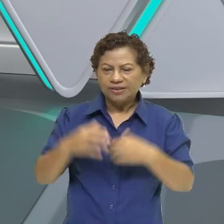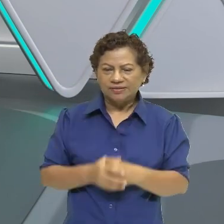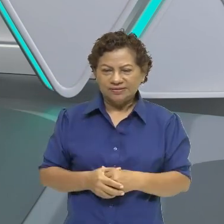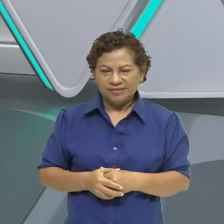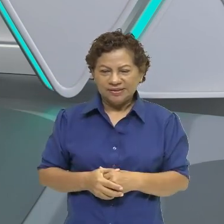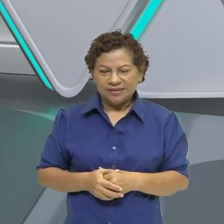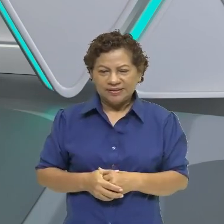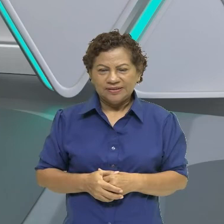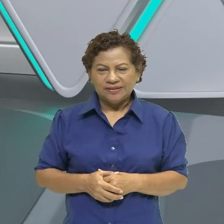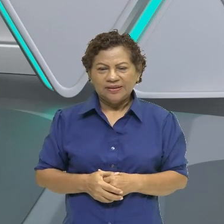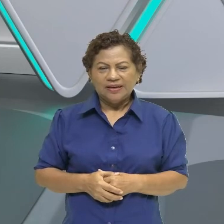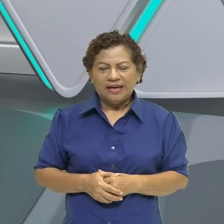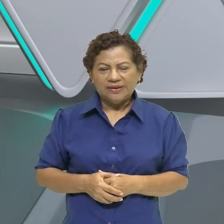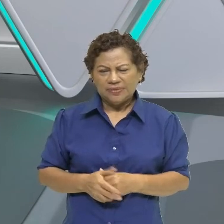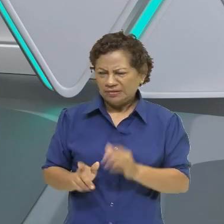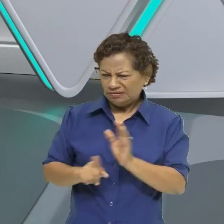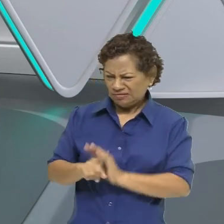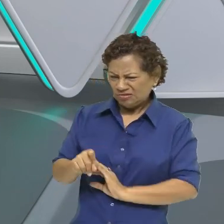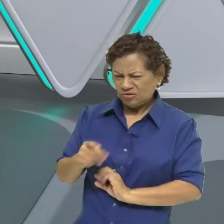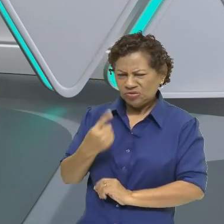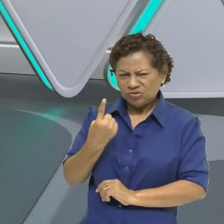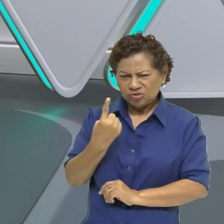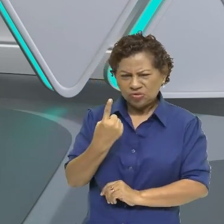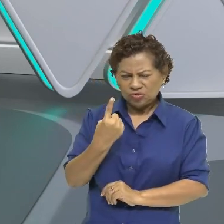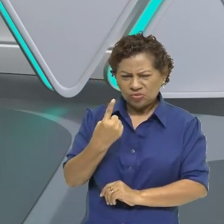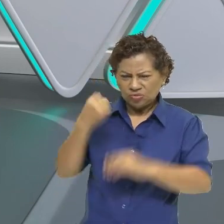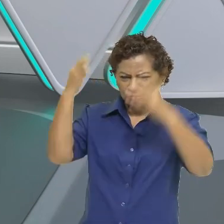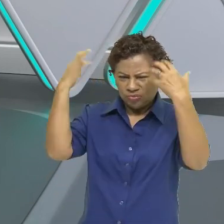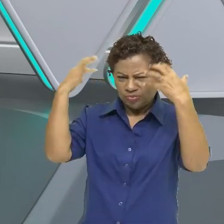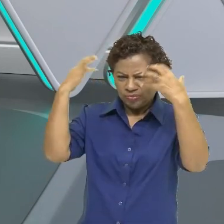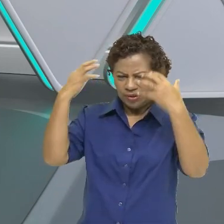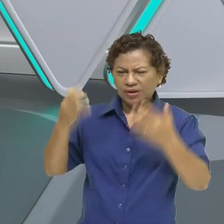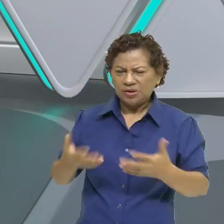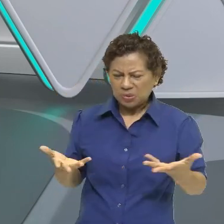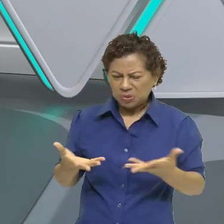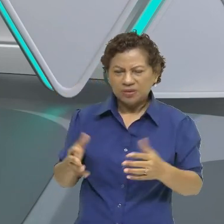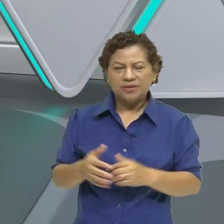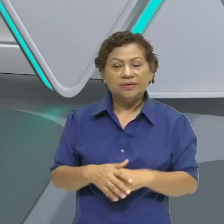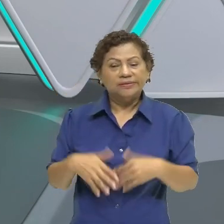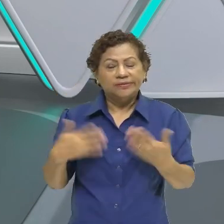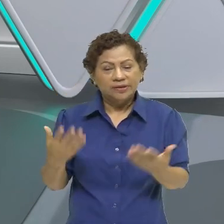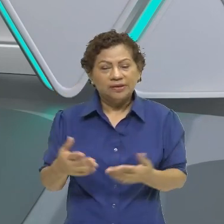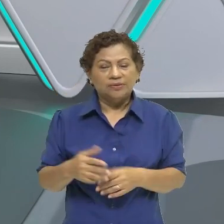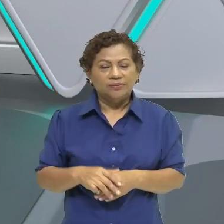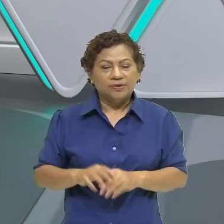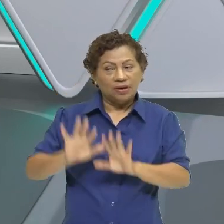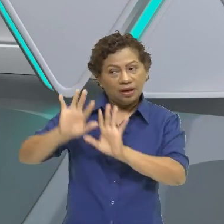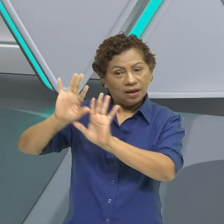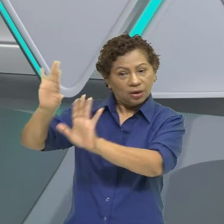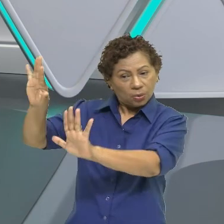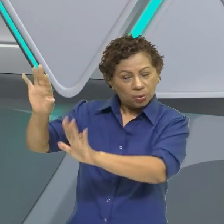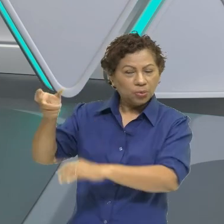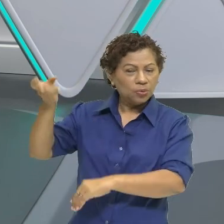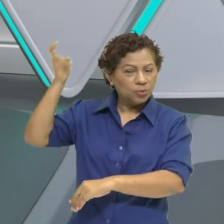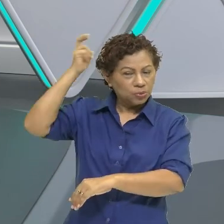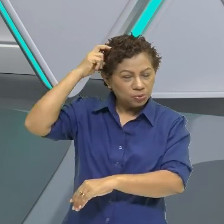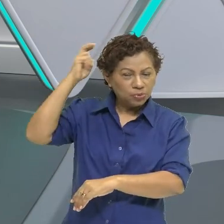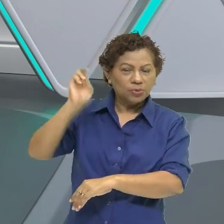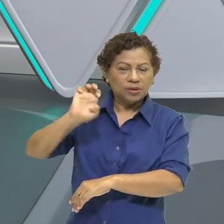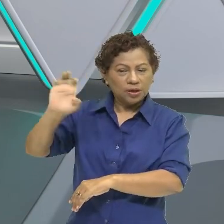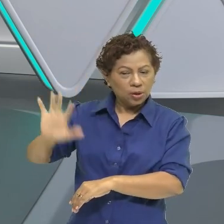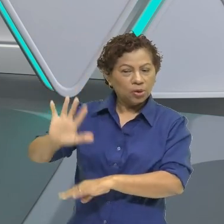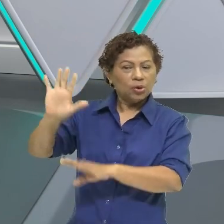Aqui, quando os meninos só tomou um banho no dia de hoje. Inadmissível. Então, assim, essa cultura vai estar muito